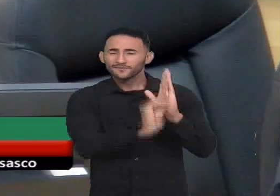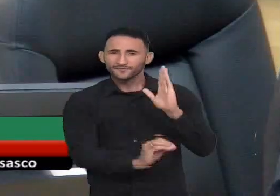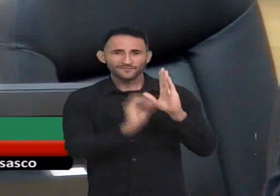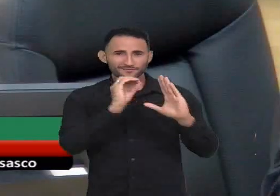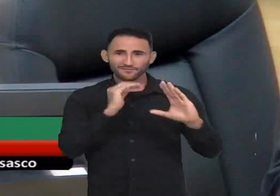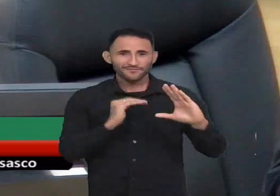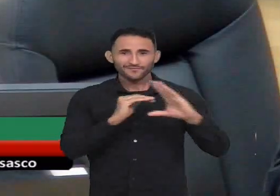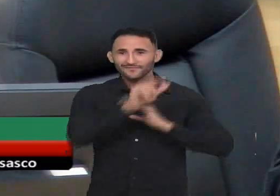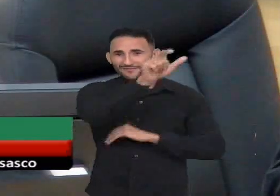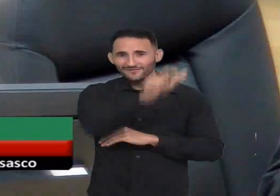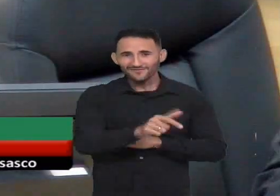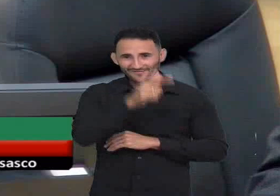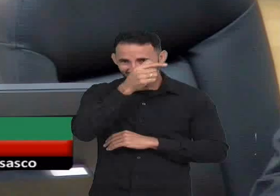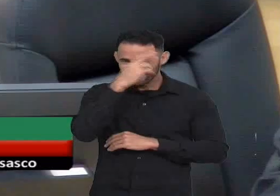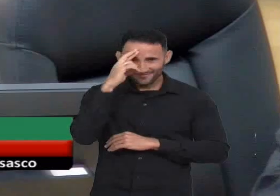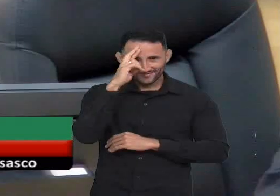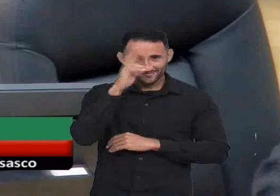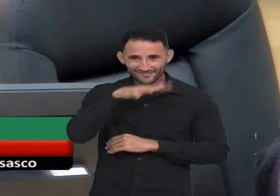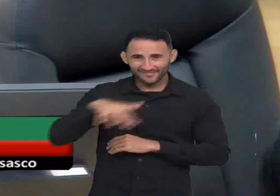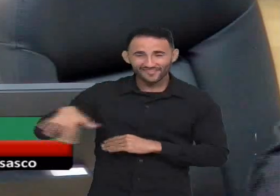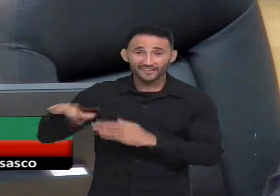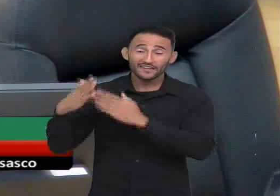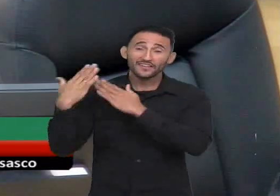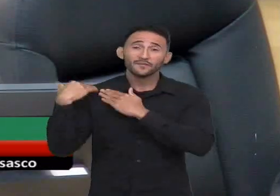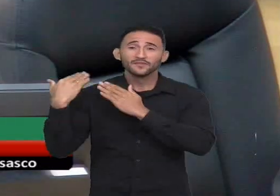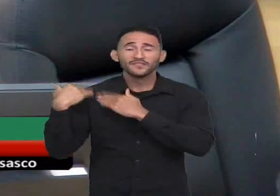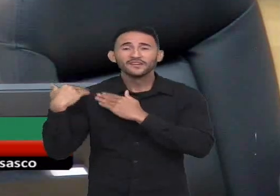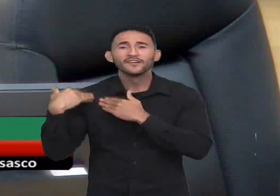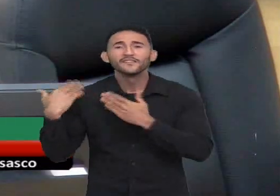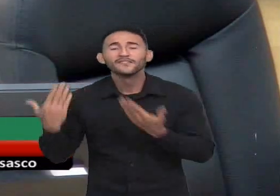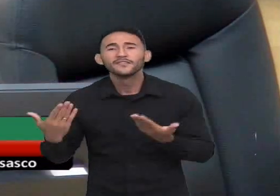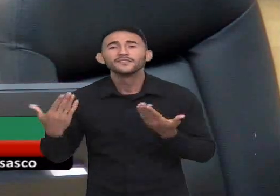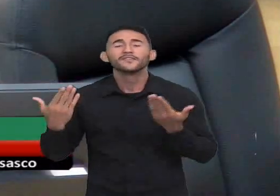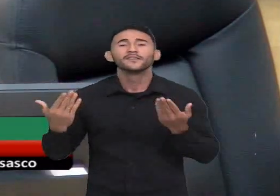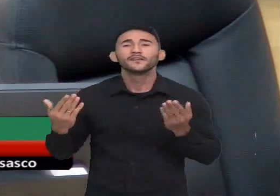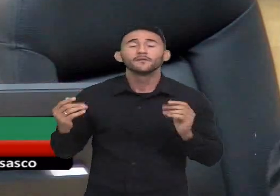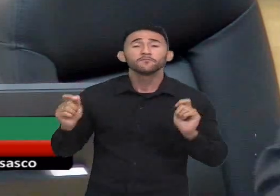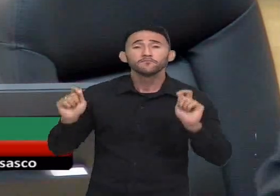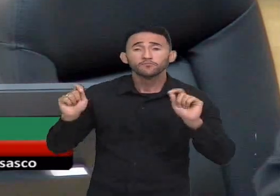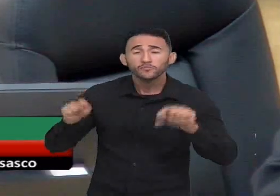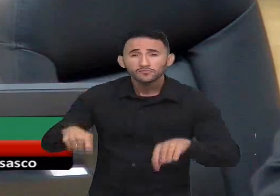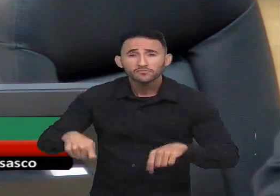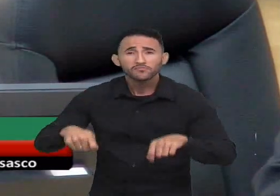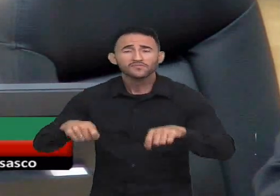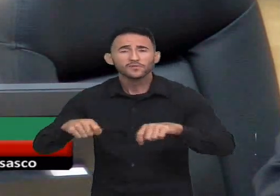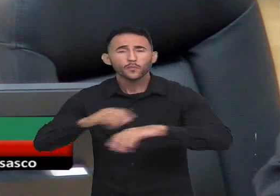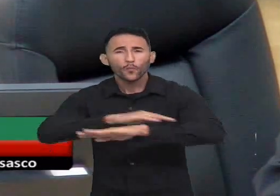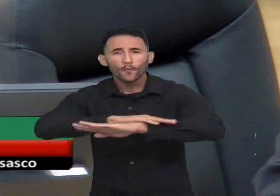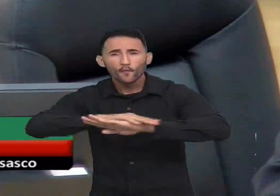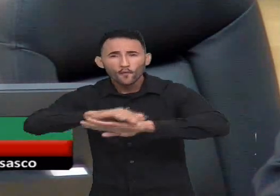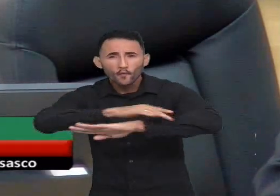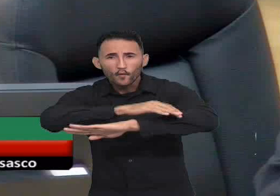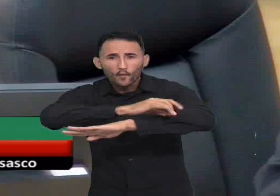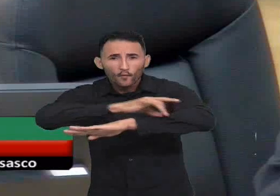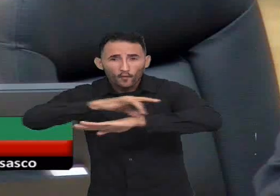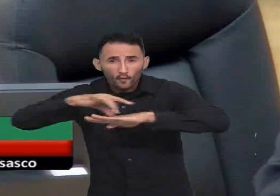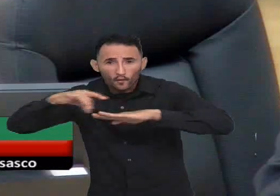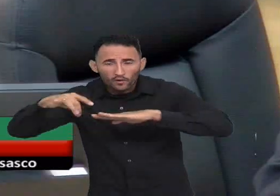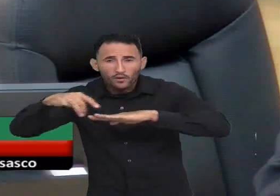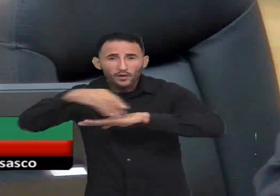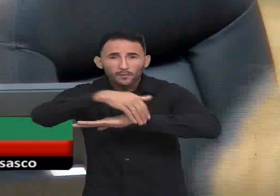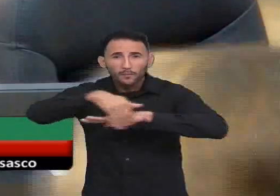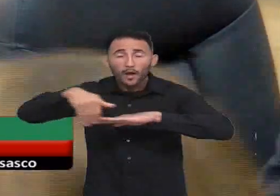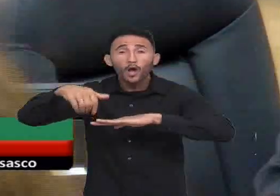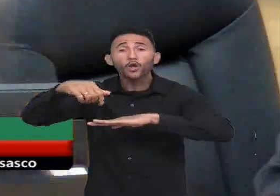senhor prefeito para que determine ao setor competente de serviços e obras reparo de pavimento asfáltico tapa-buraco na Zona